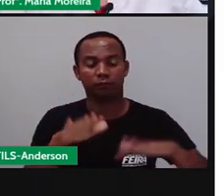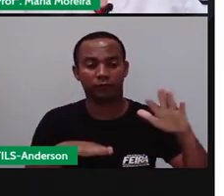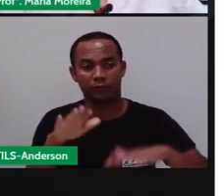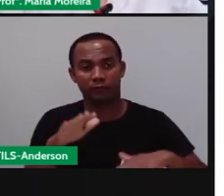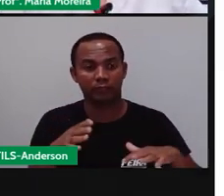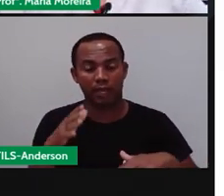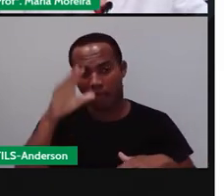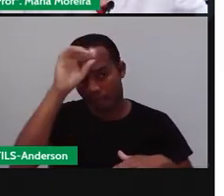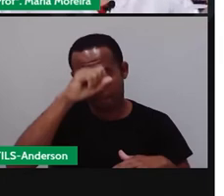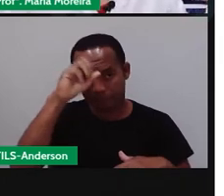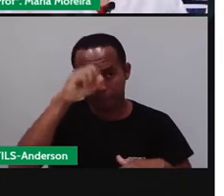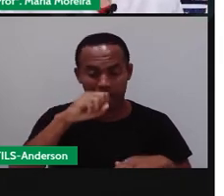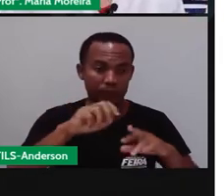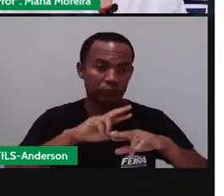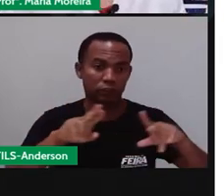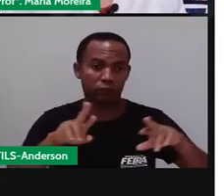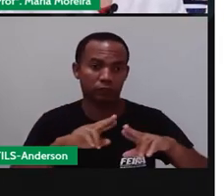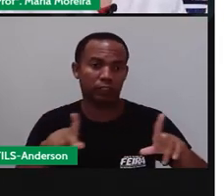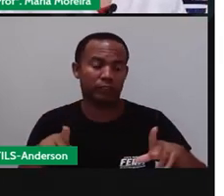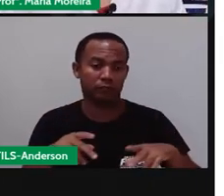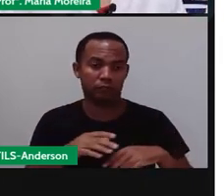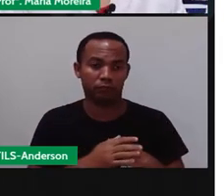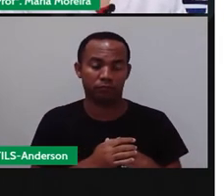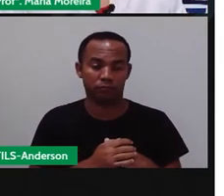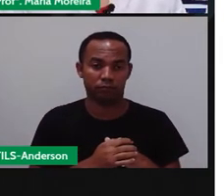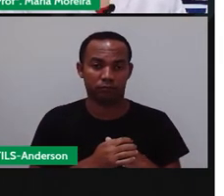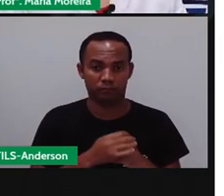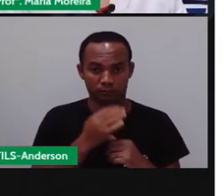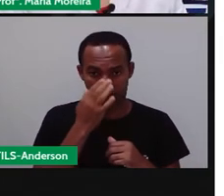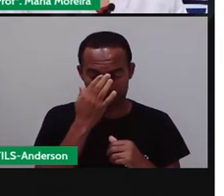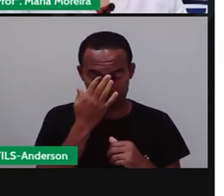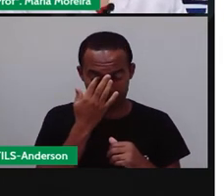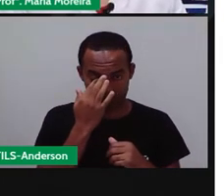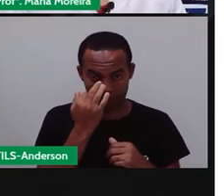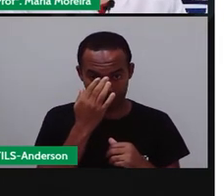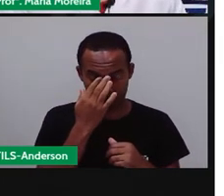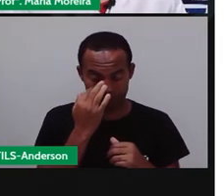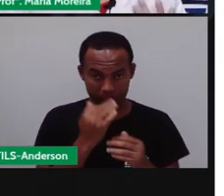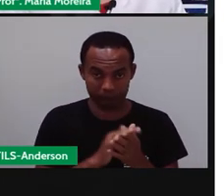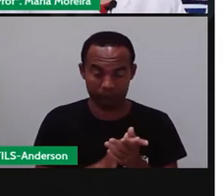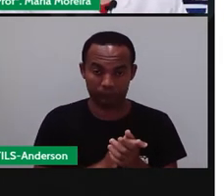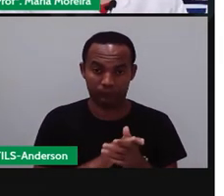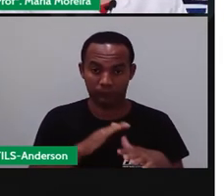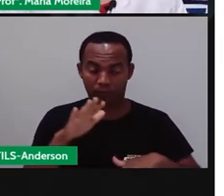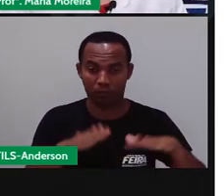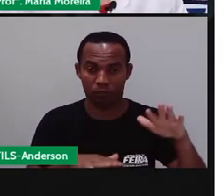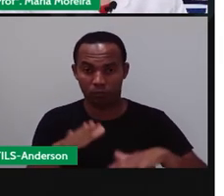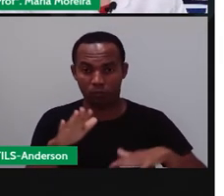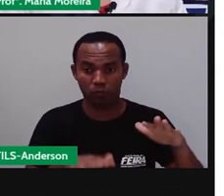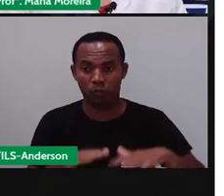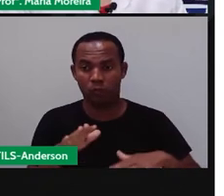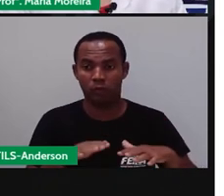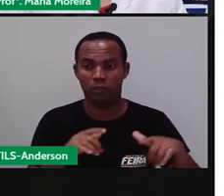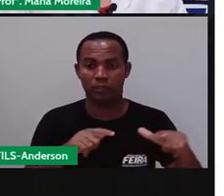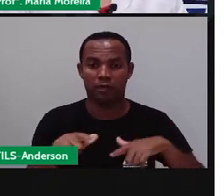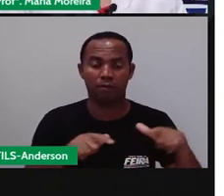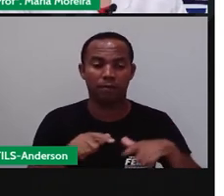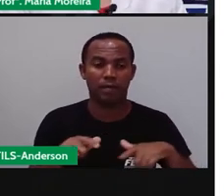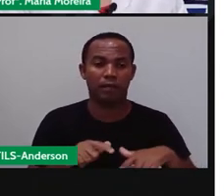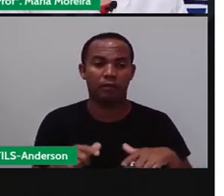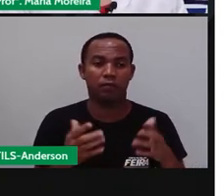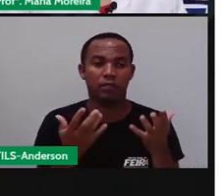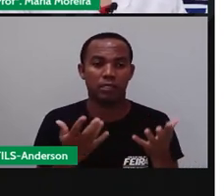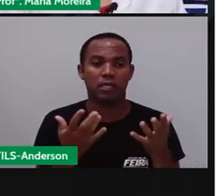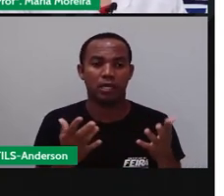habilidades específicas, e isso são as suas profissões, né? Algumas atividades requerem estudo,